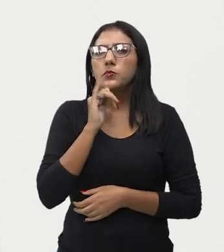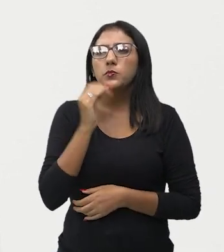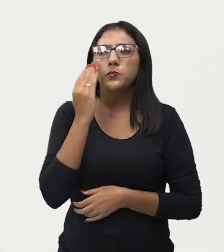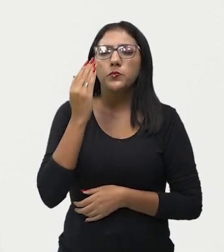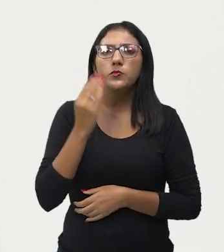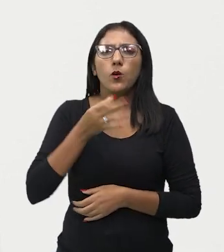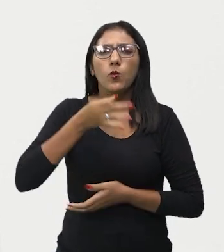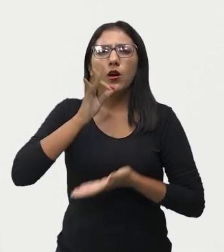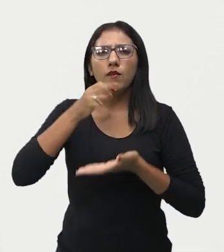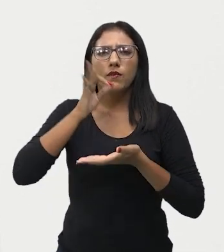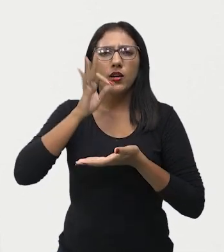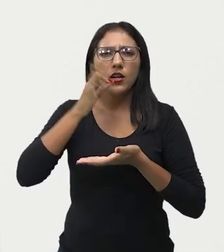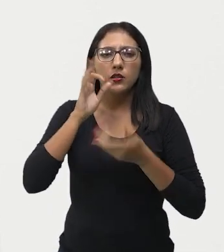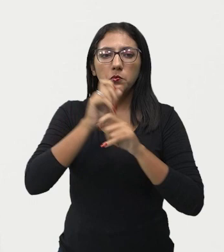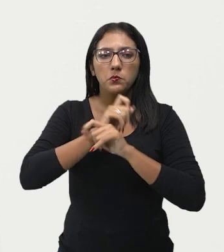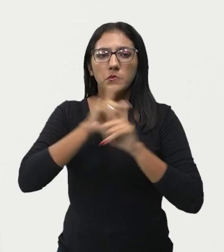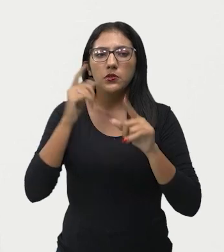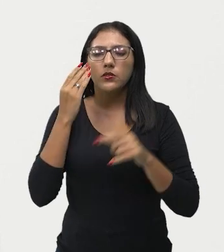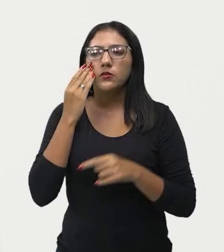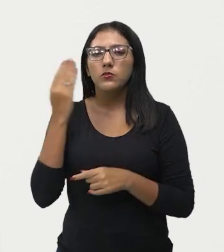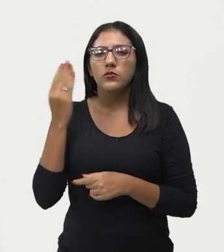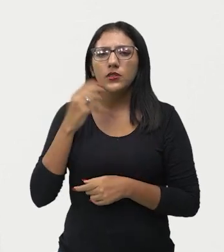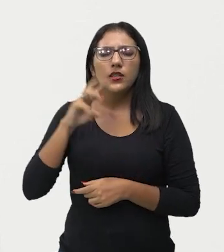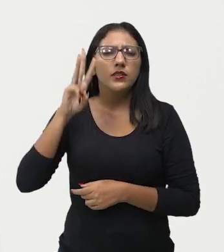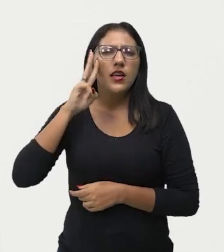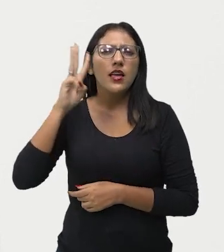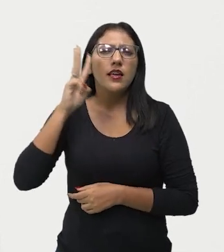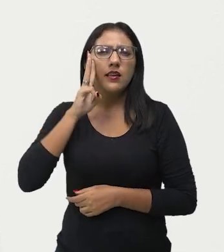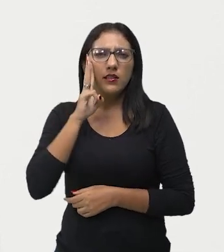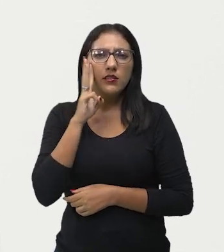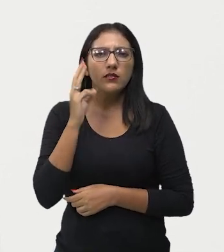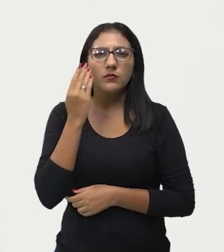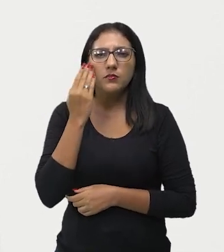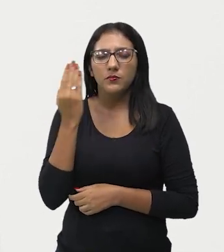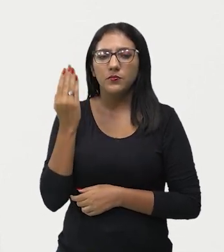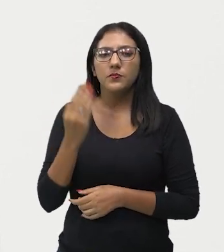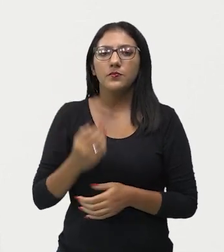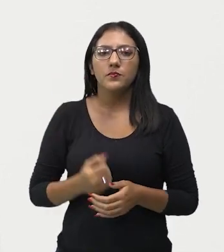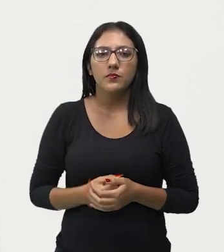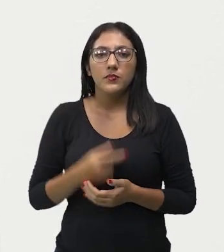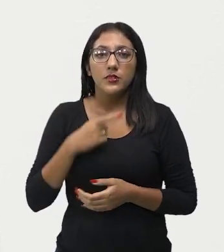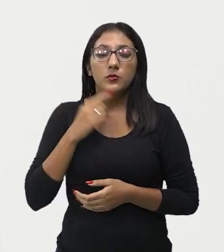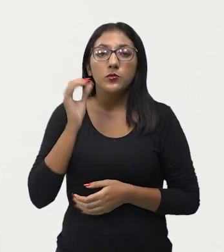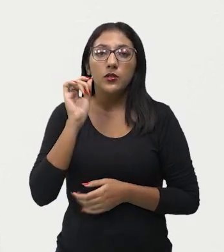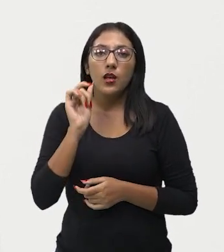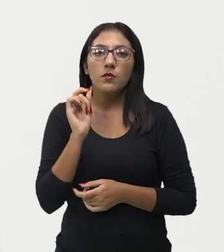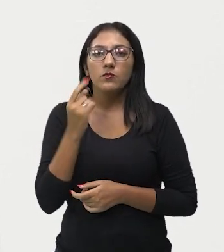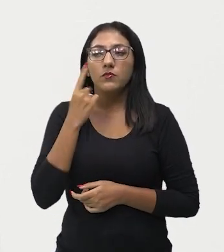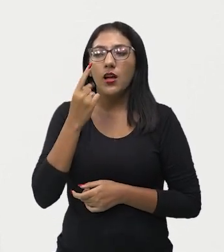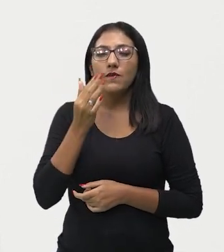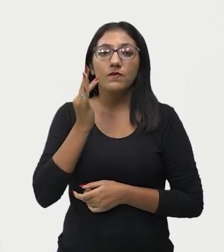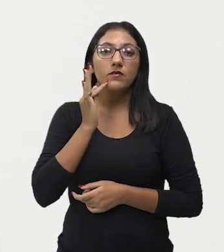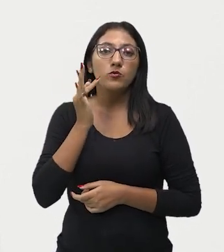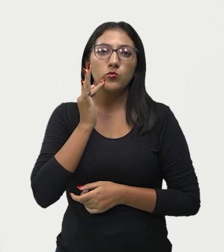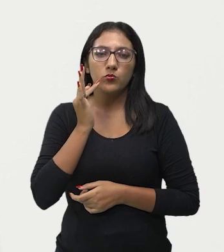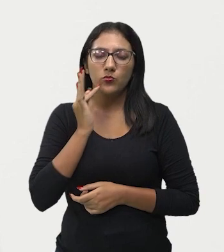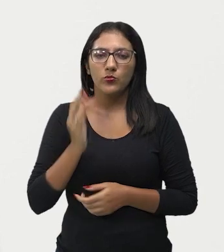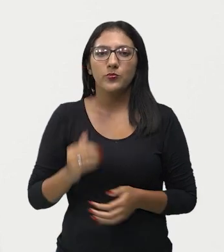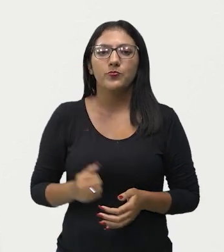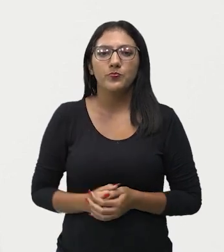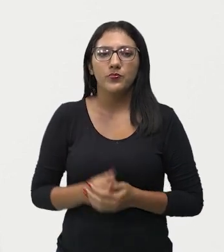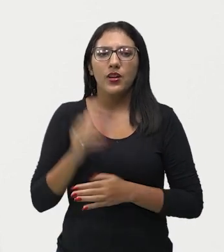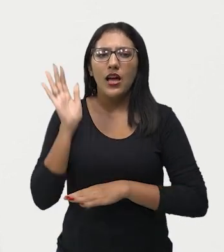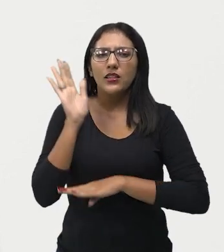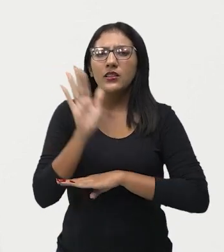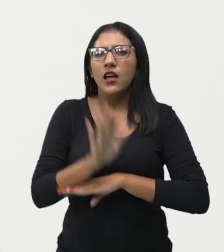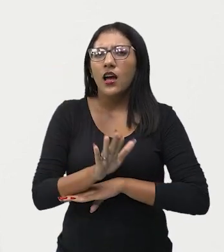manhã, analisa comigo, café da manhã na terça-feira, o que será na terça-feira? Será uma fruta. O lanche da